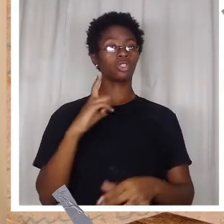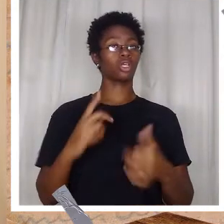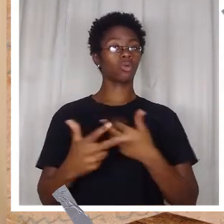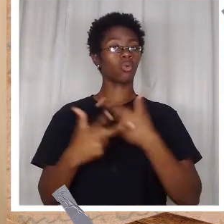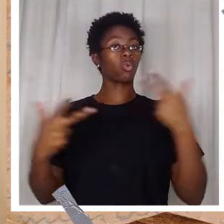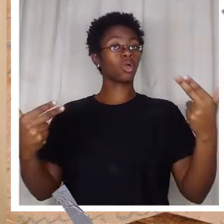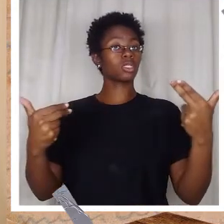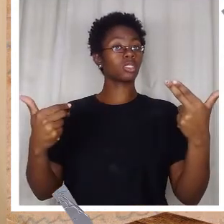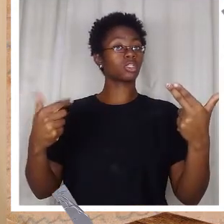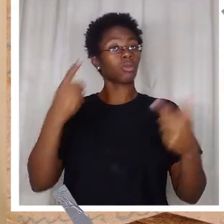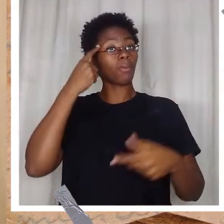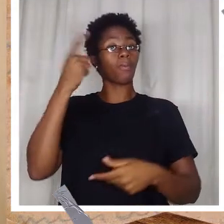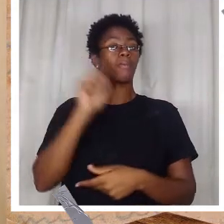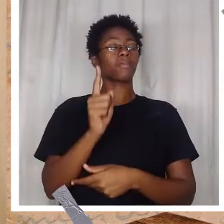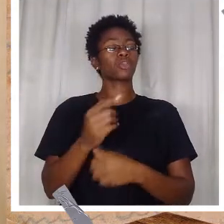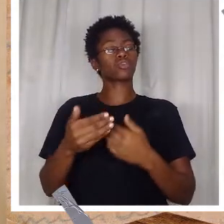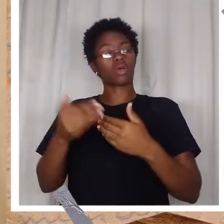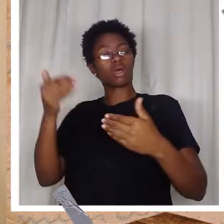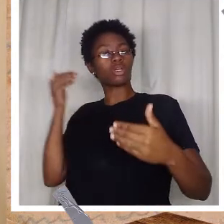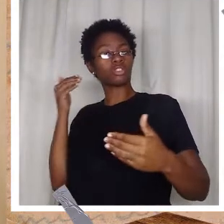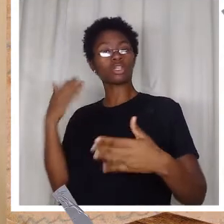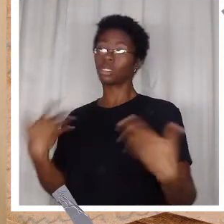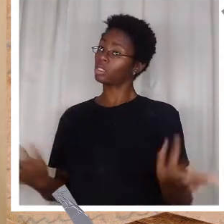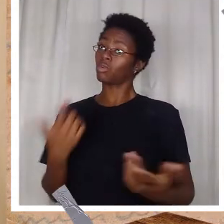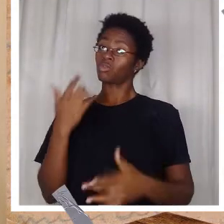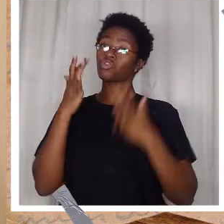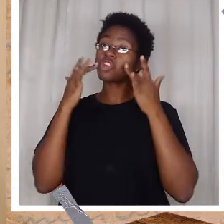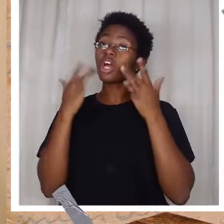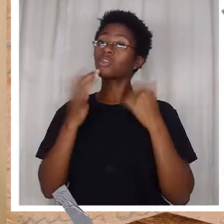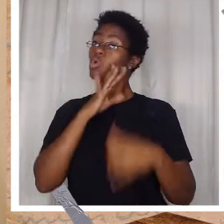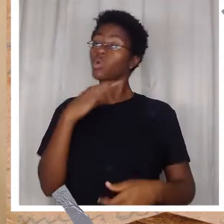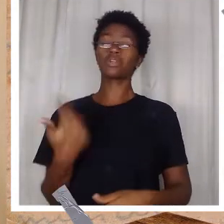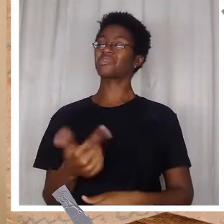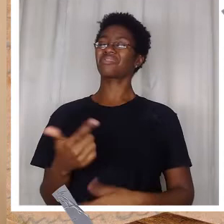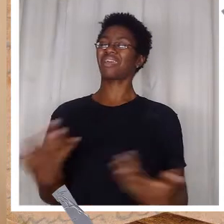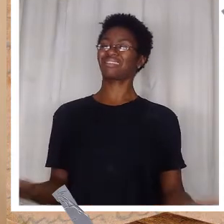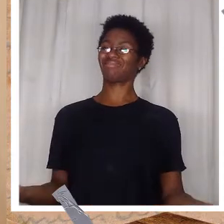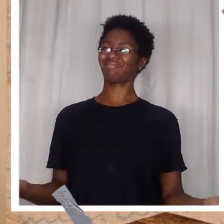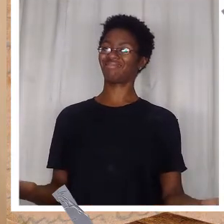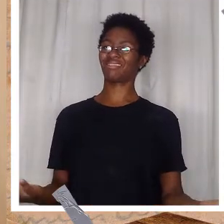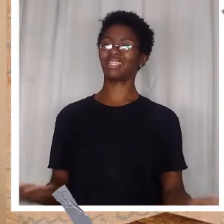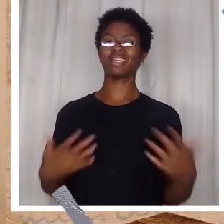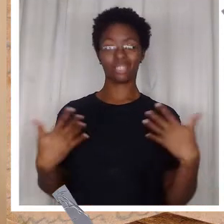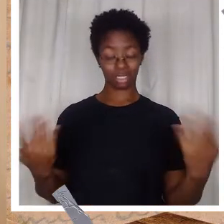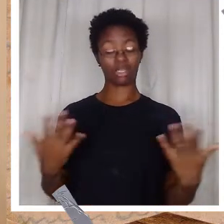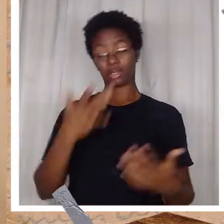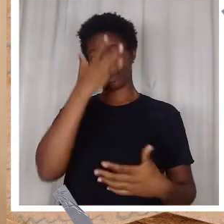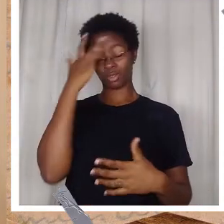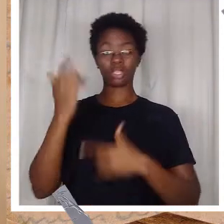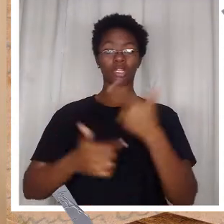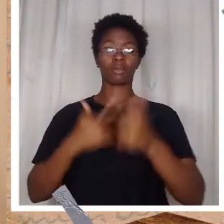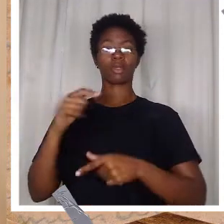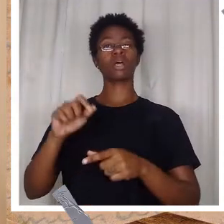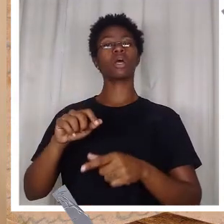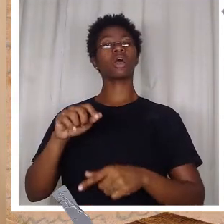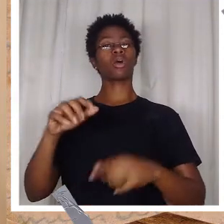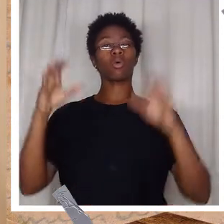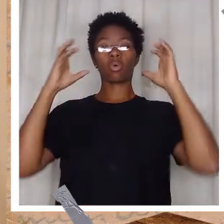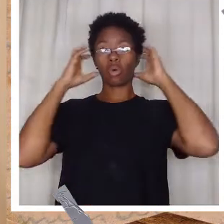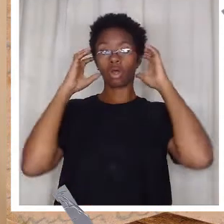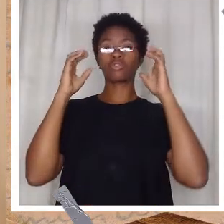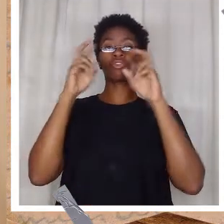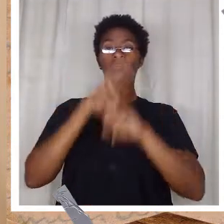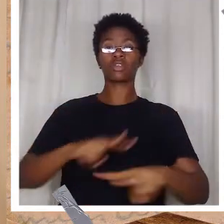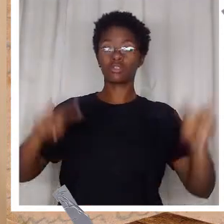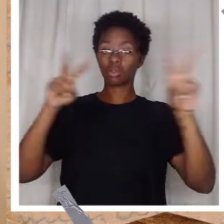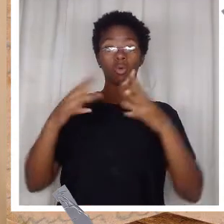nunca tinha pensado antes. Então, para mim, não existe teatro ruim. E percebi, que já tenho feito muito audiovisual, que em qualquer filme que a gente considere